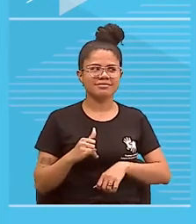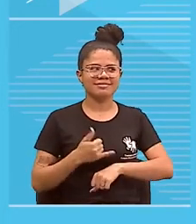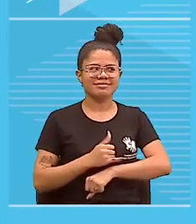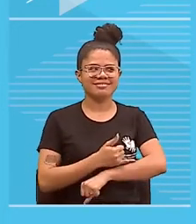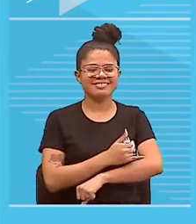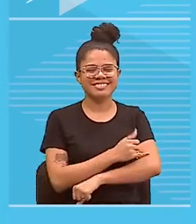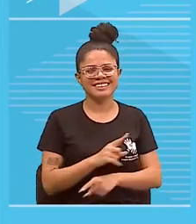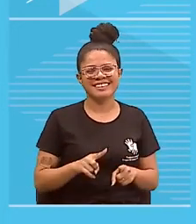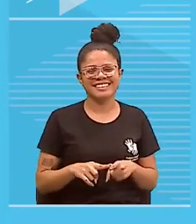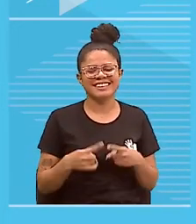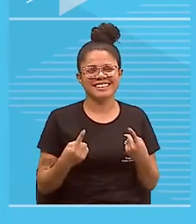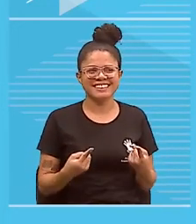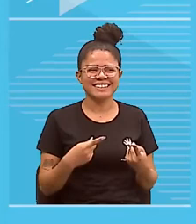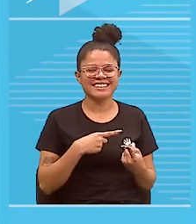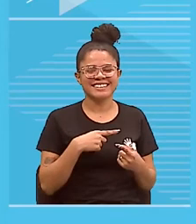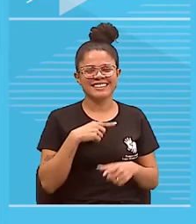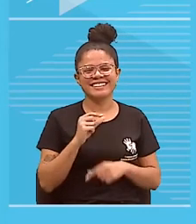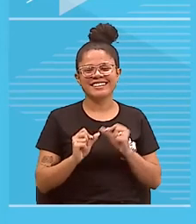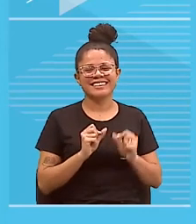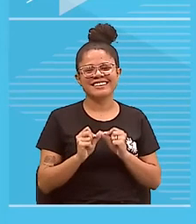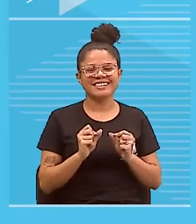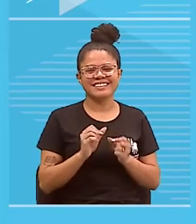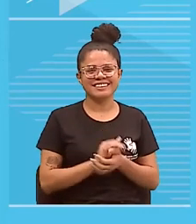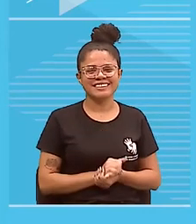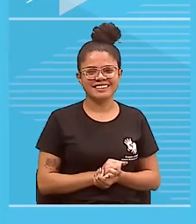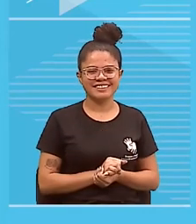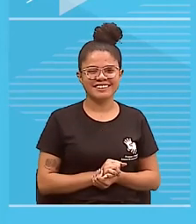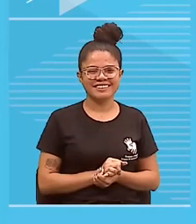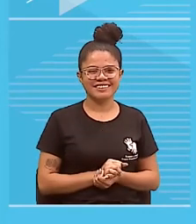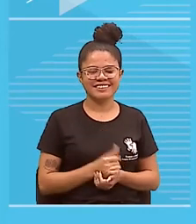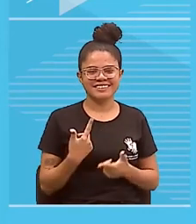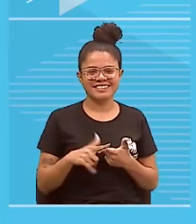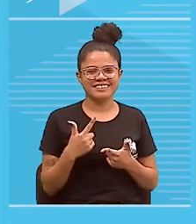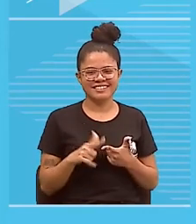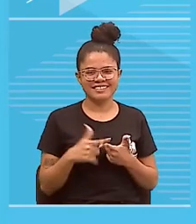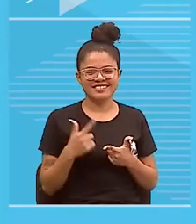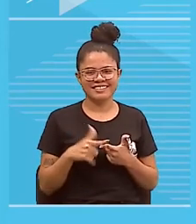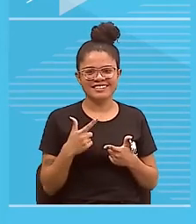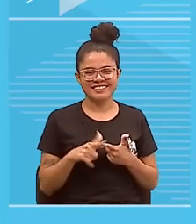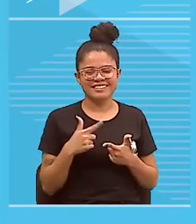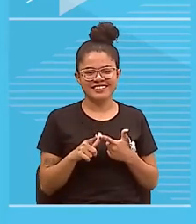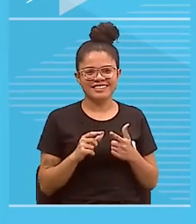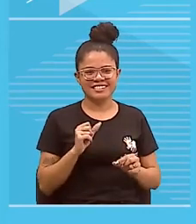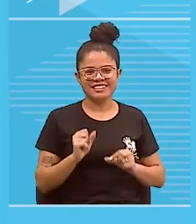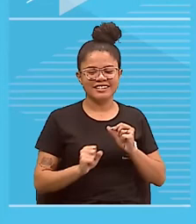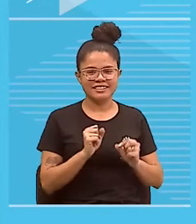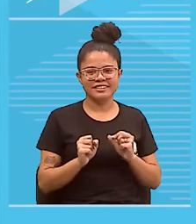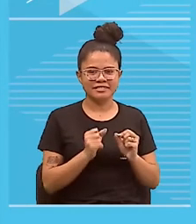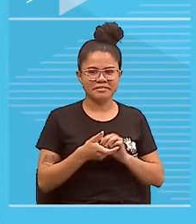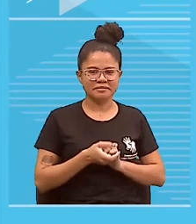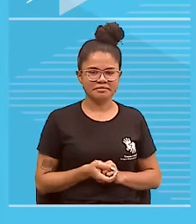aparentemente mas está com esteatose hepática grau 2 é um moderado o grau leve o que é a